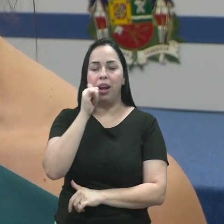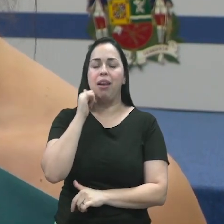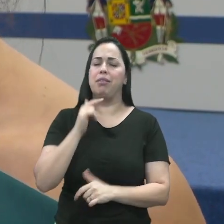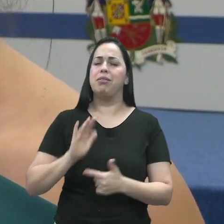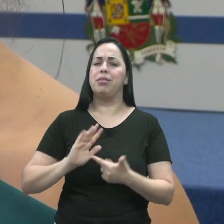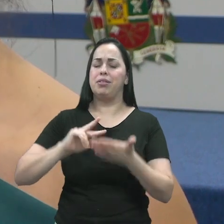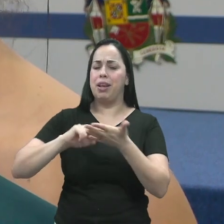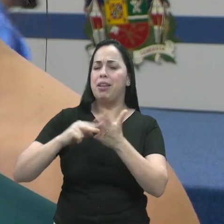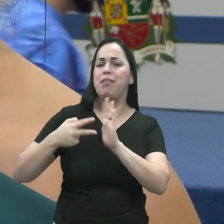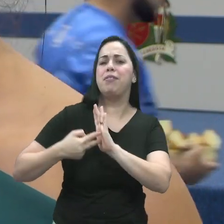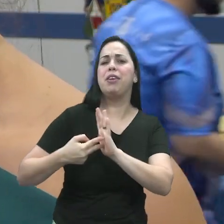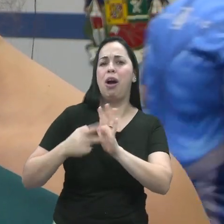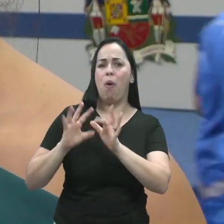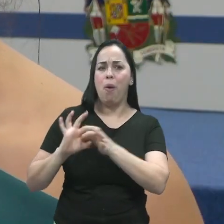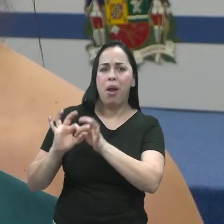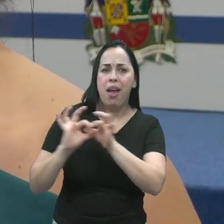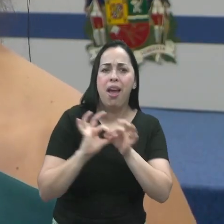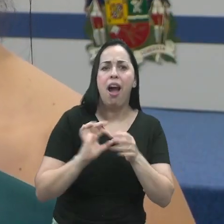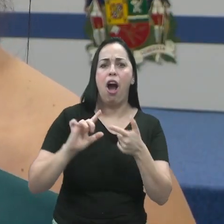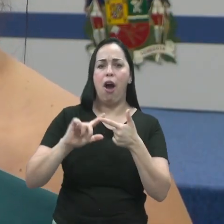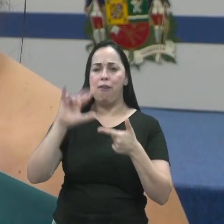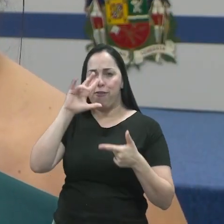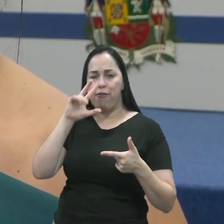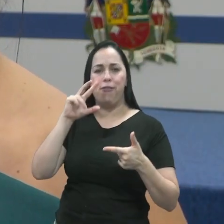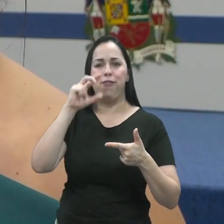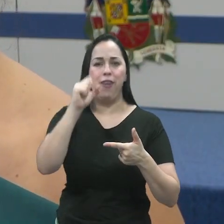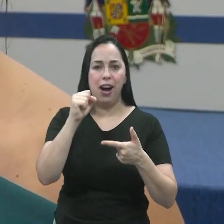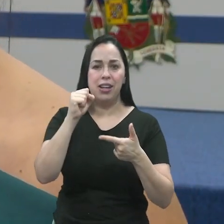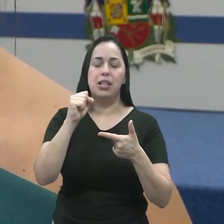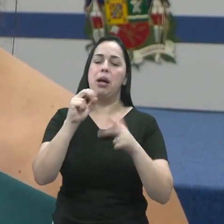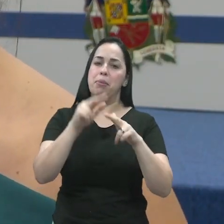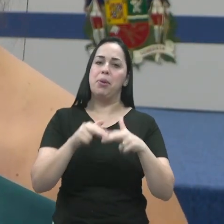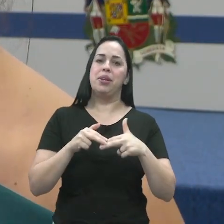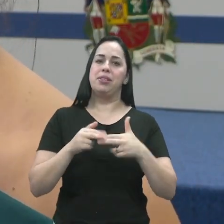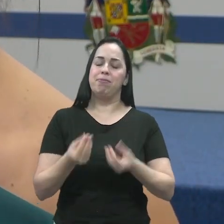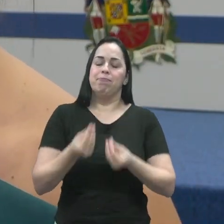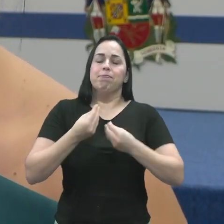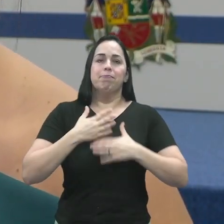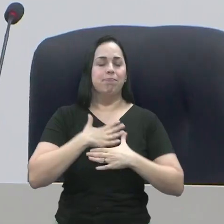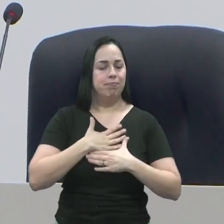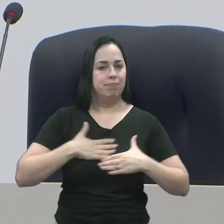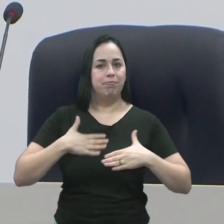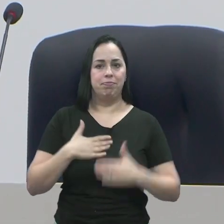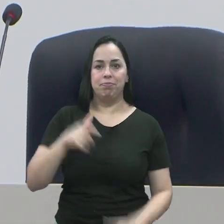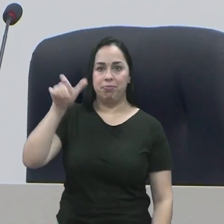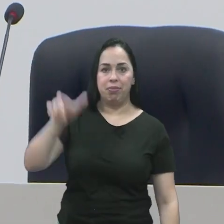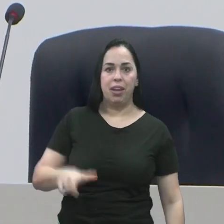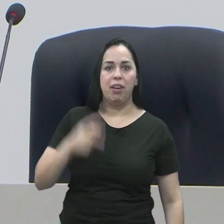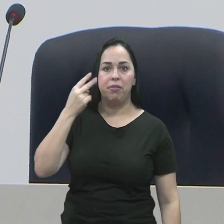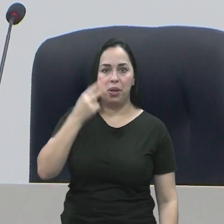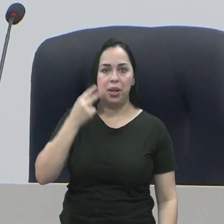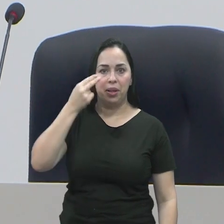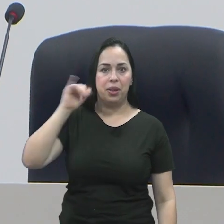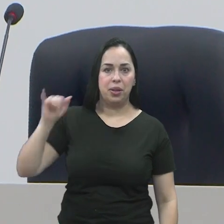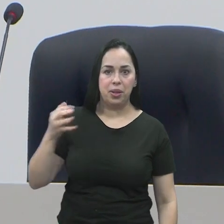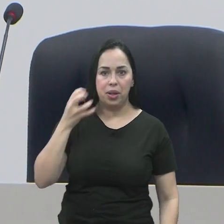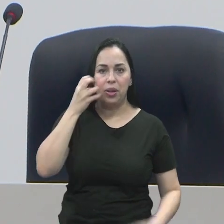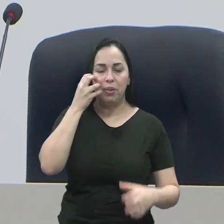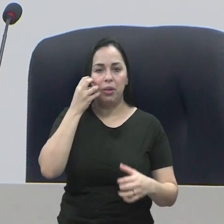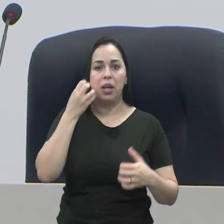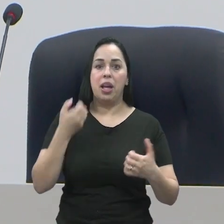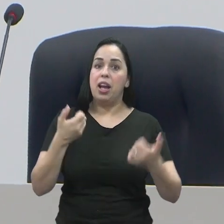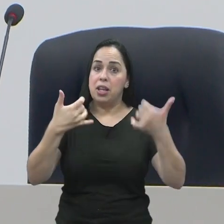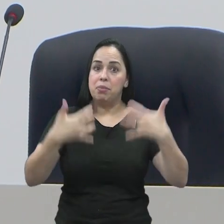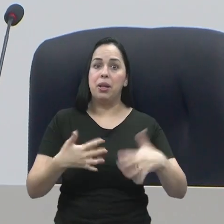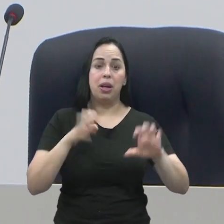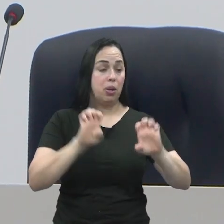essa força, essa união. Então isso significa muito e é um grande presente para a gente. Para a vereadora Juliana Fraga, o evento